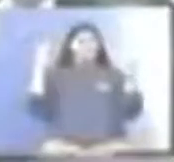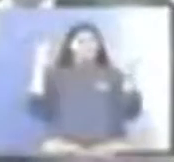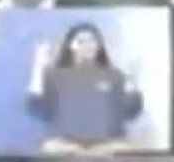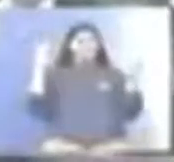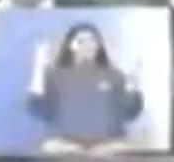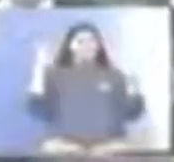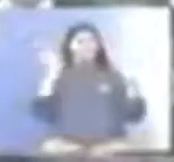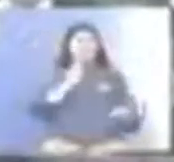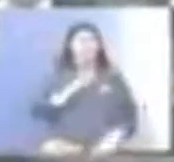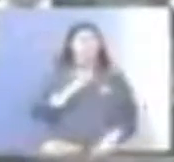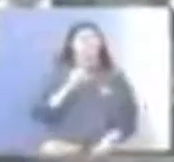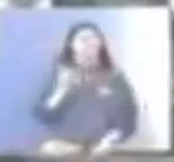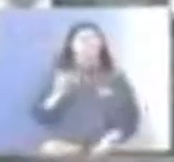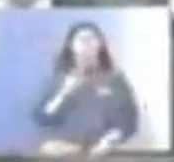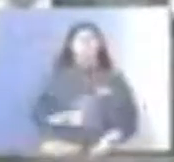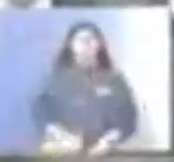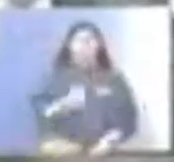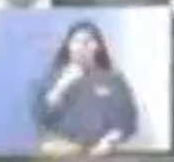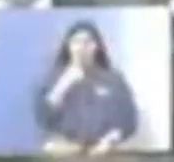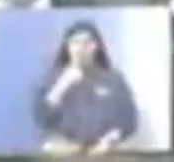Cada língua!